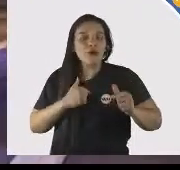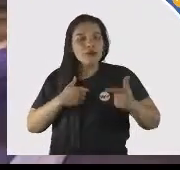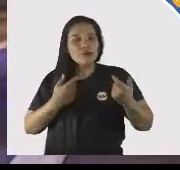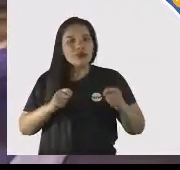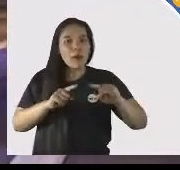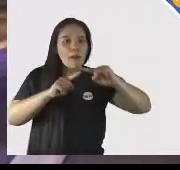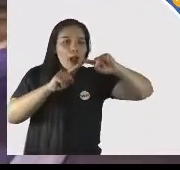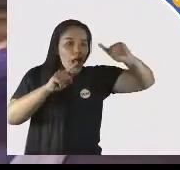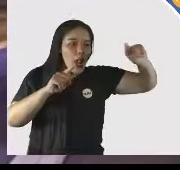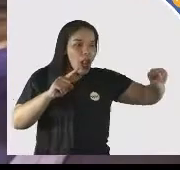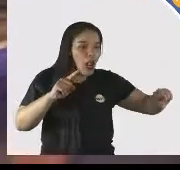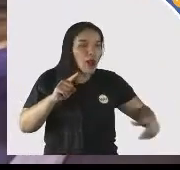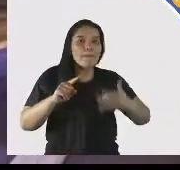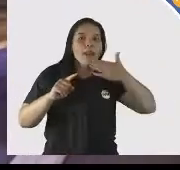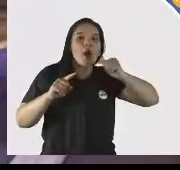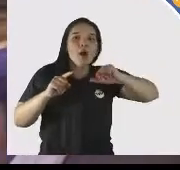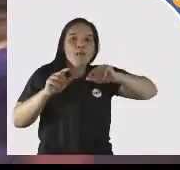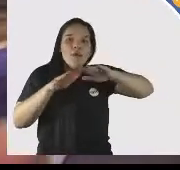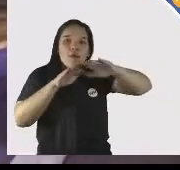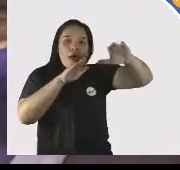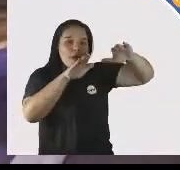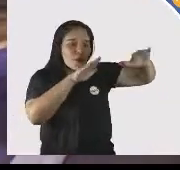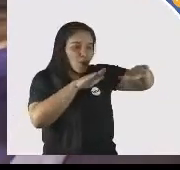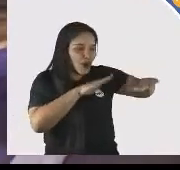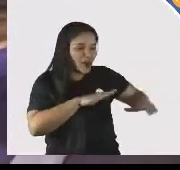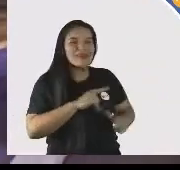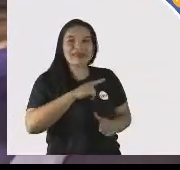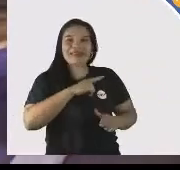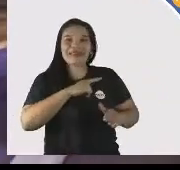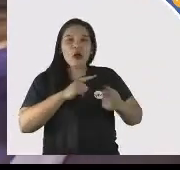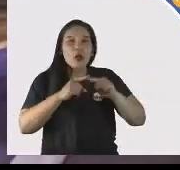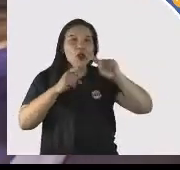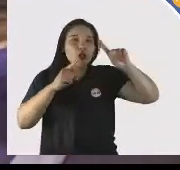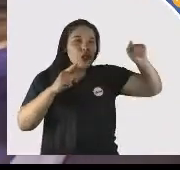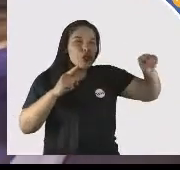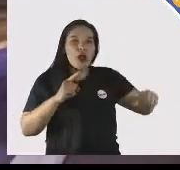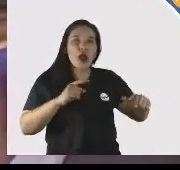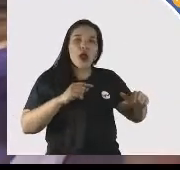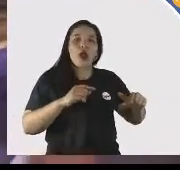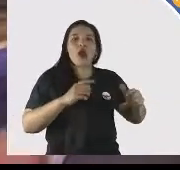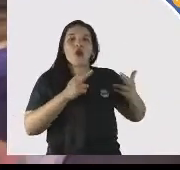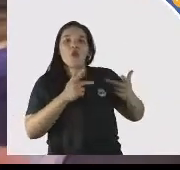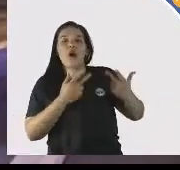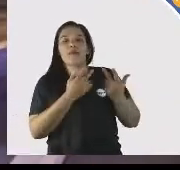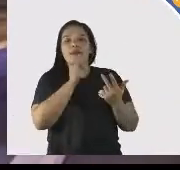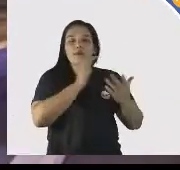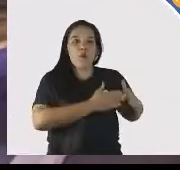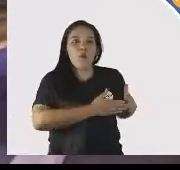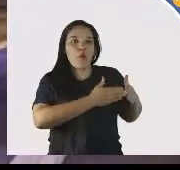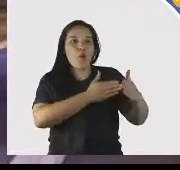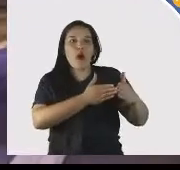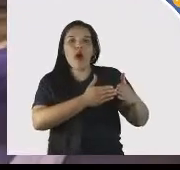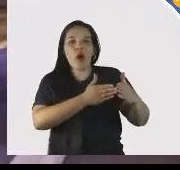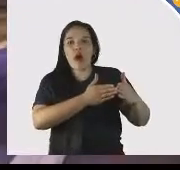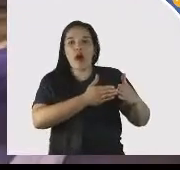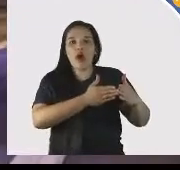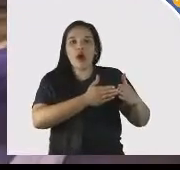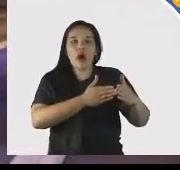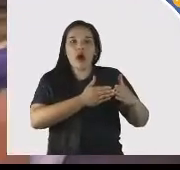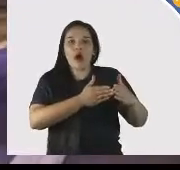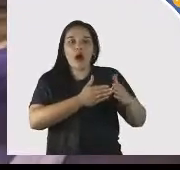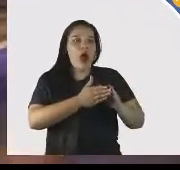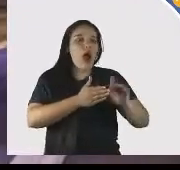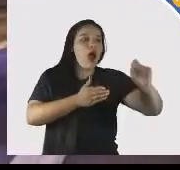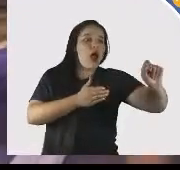cadeia logística igual mover um Transatlântico para uma direção ao bi não acontece